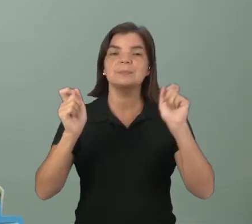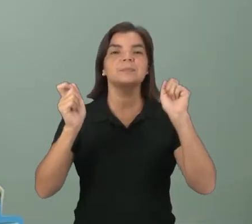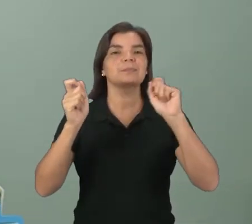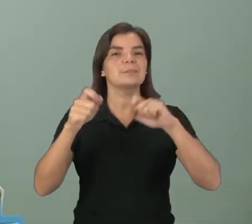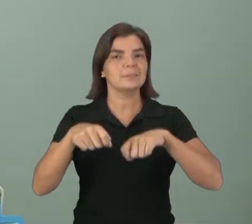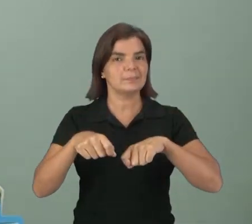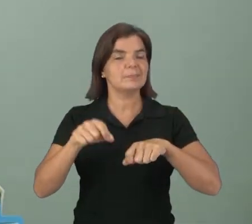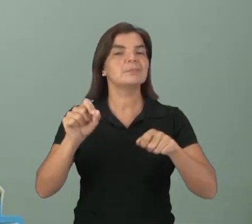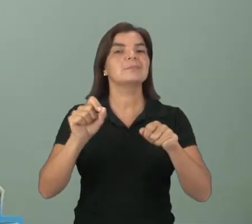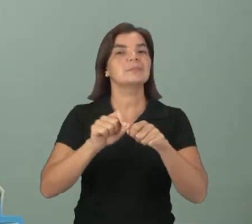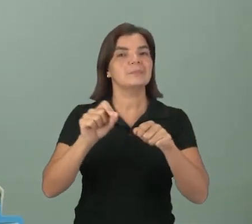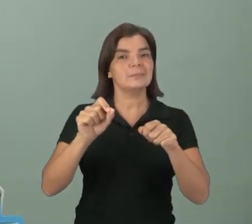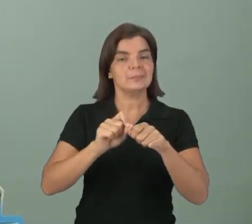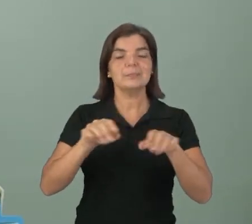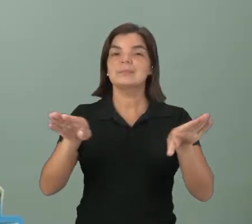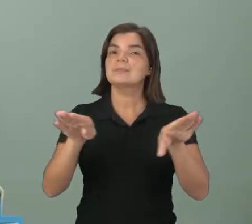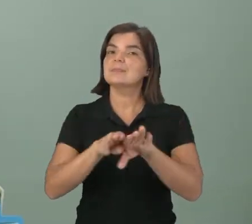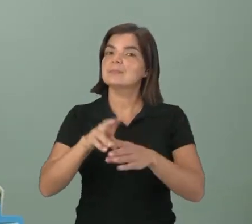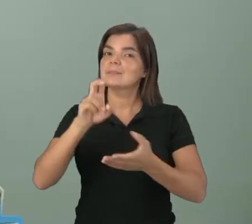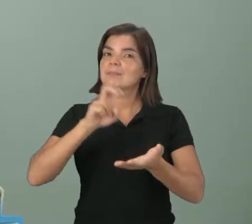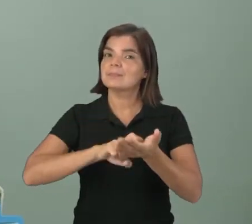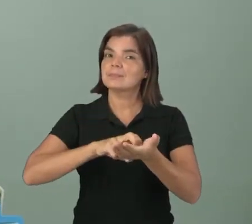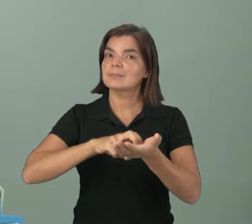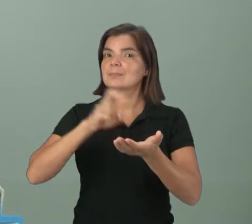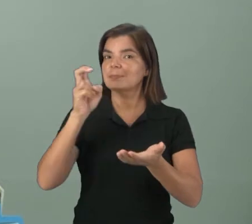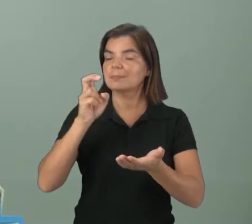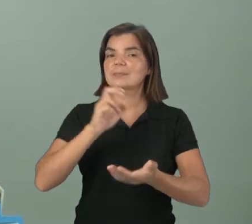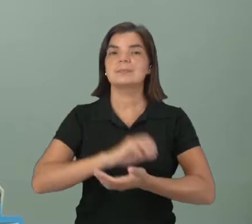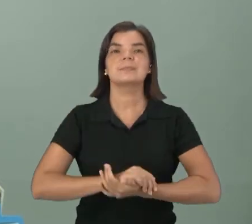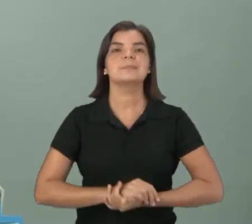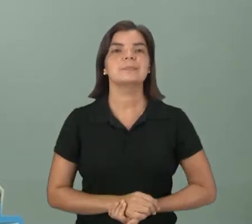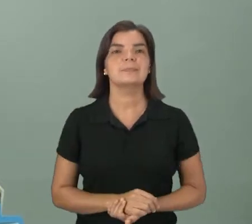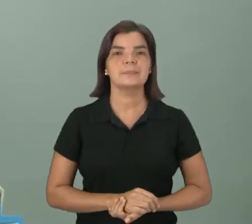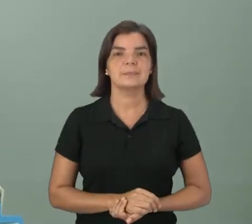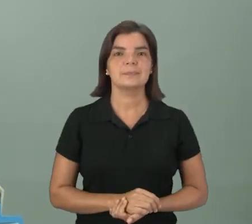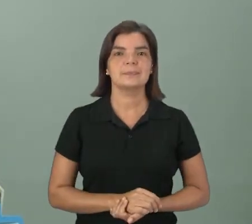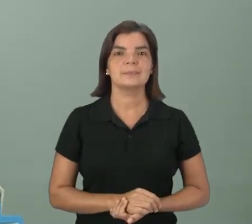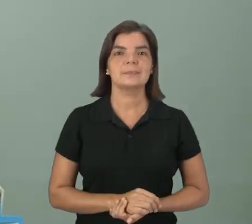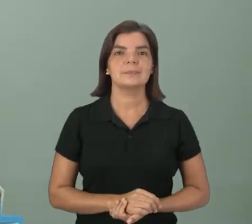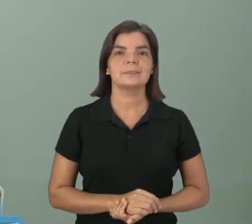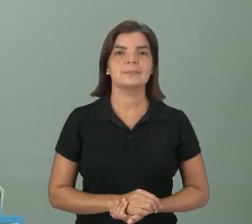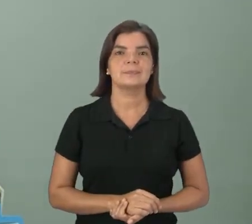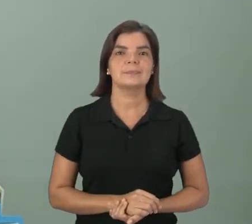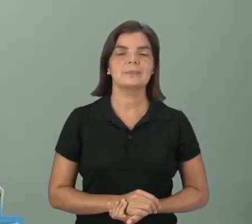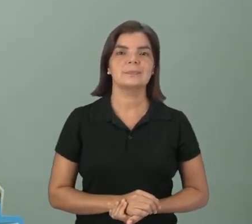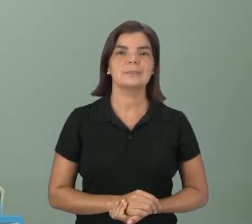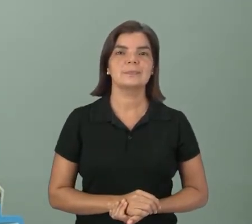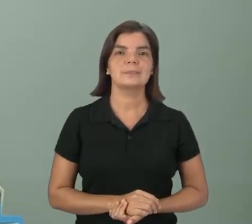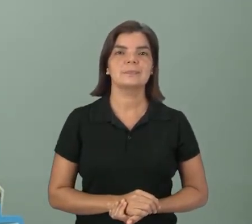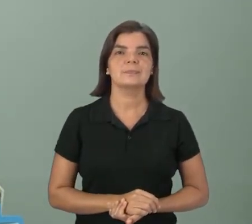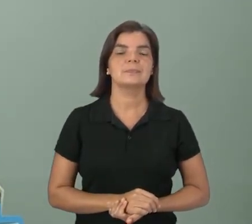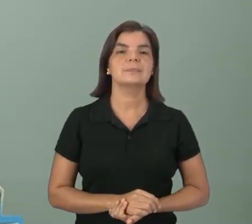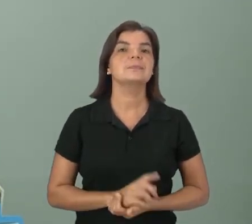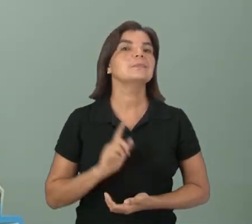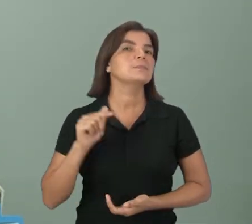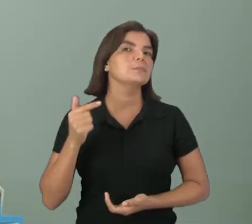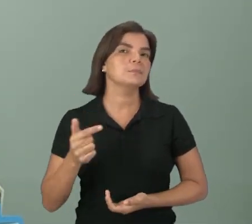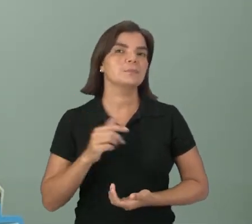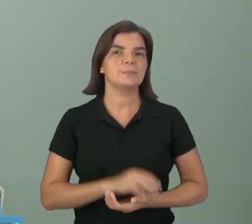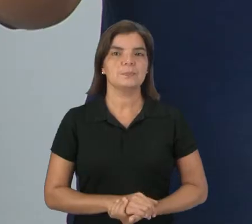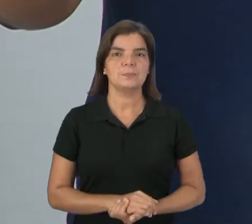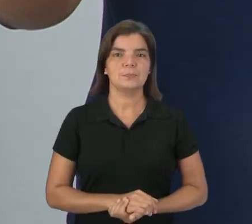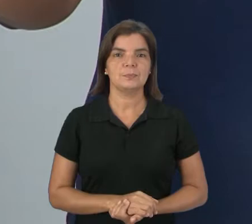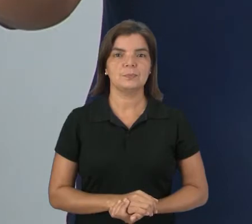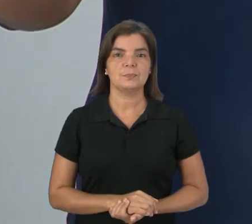certo pode ser exercida também no período do dia e eu estou aqui